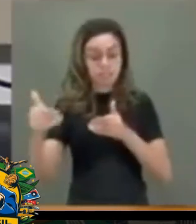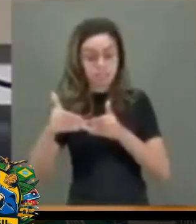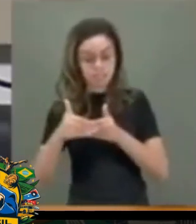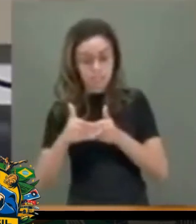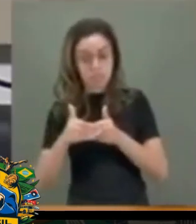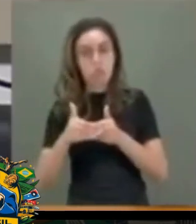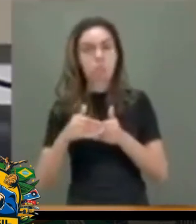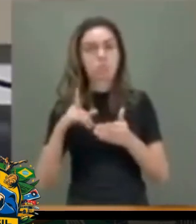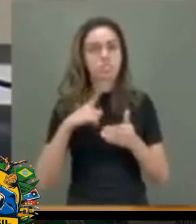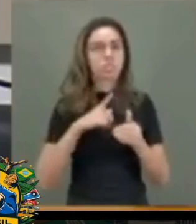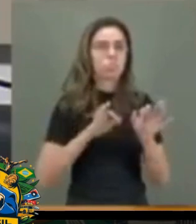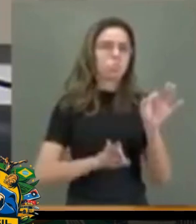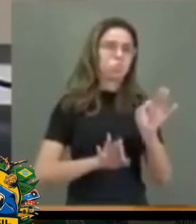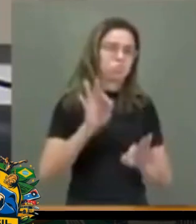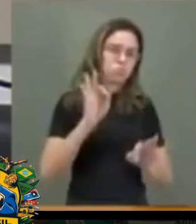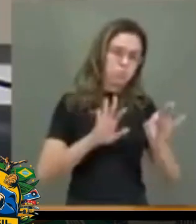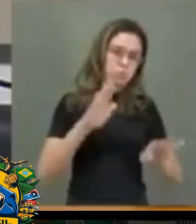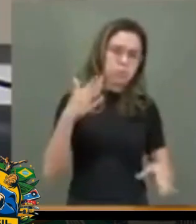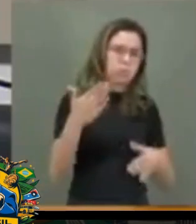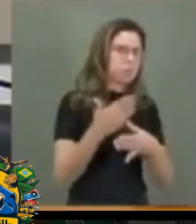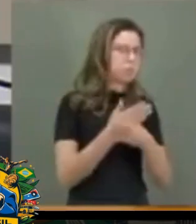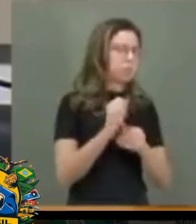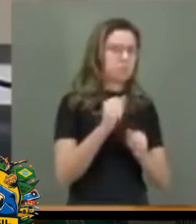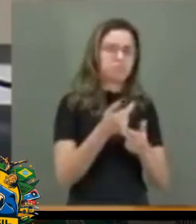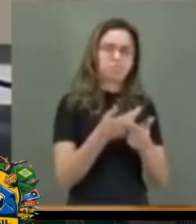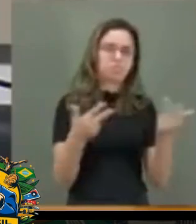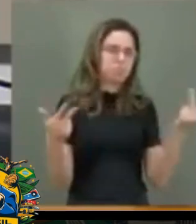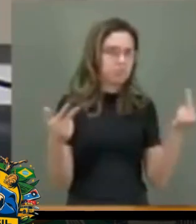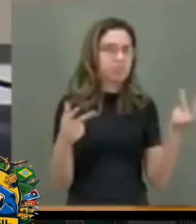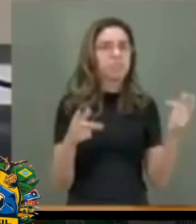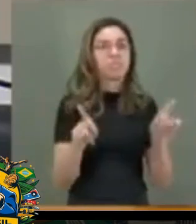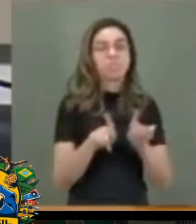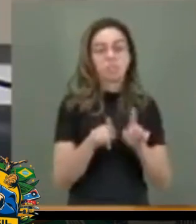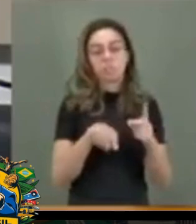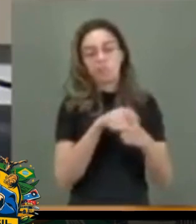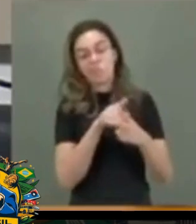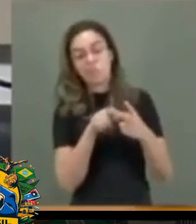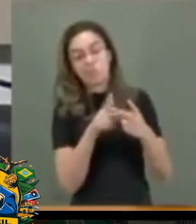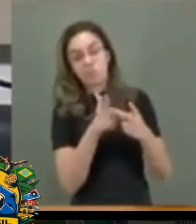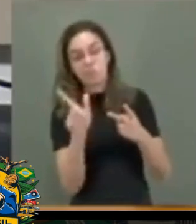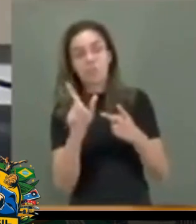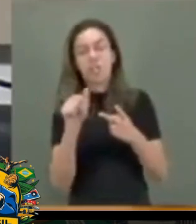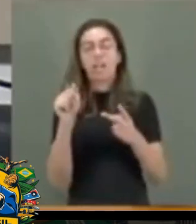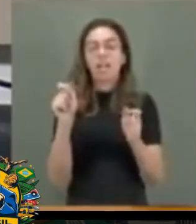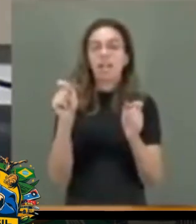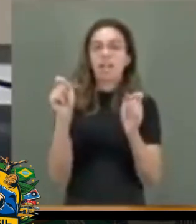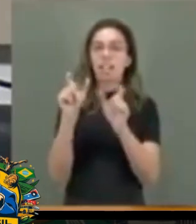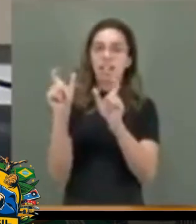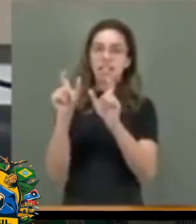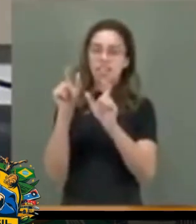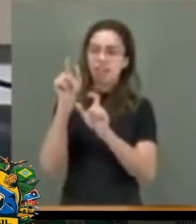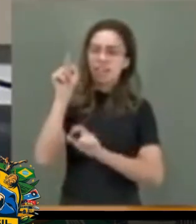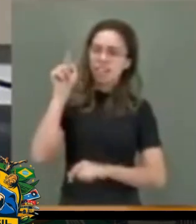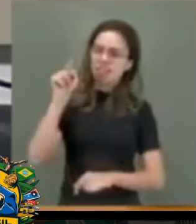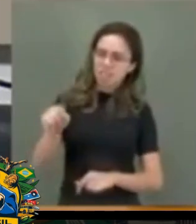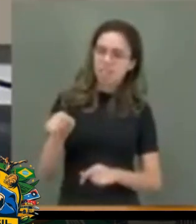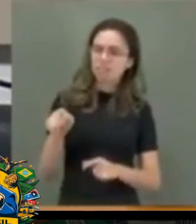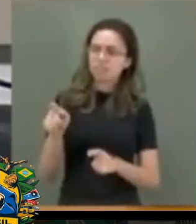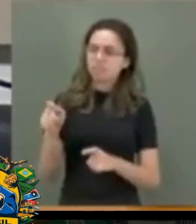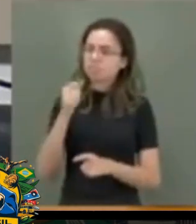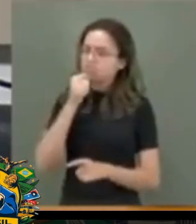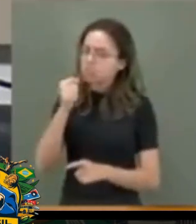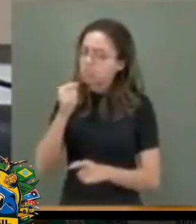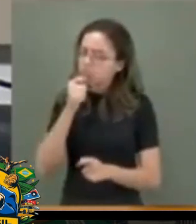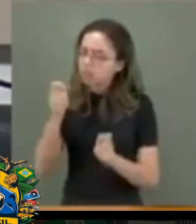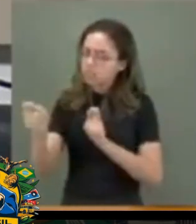com ordem judicial por motivos diversos e alerta são aquelas que cabe uma entrevista no controle migratório, que não